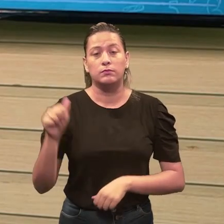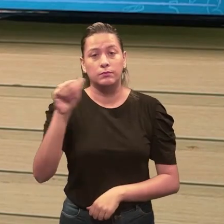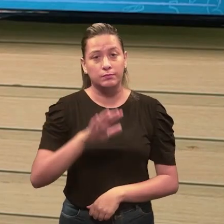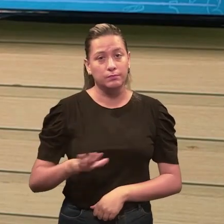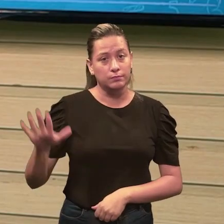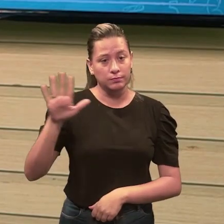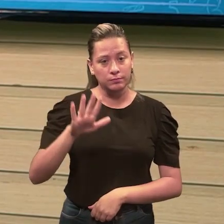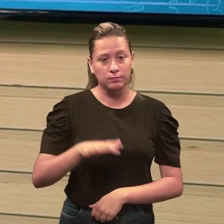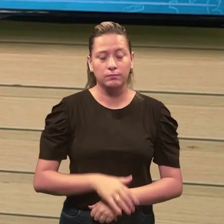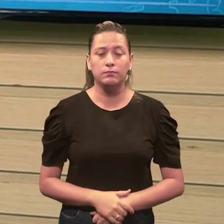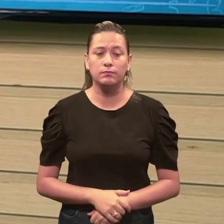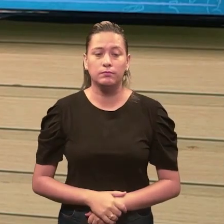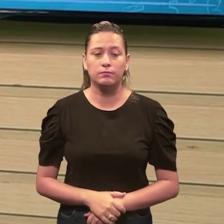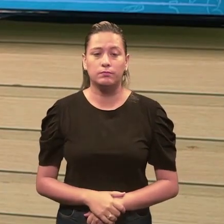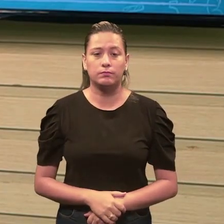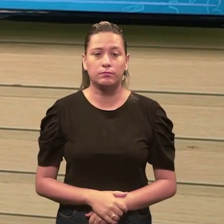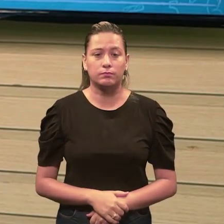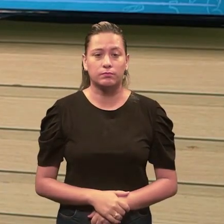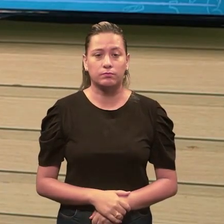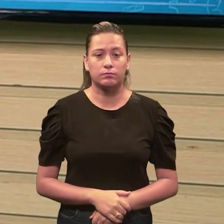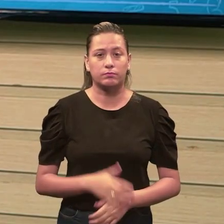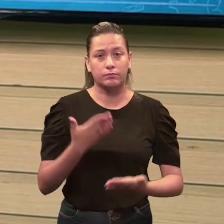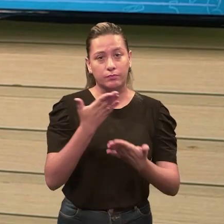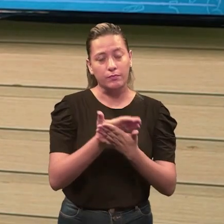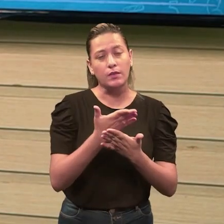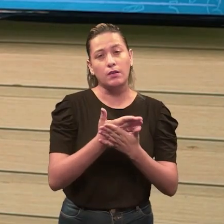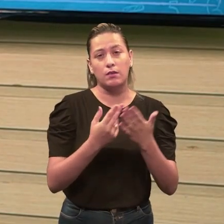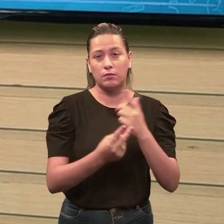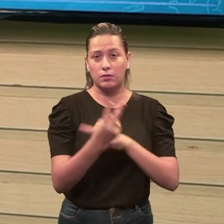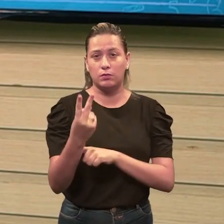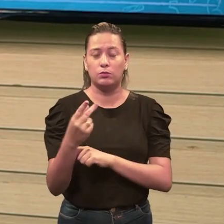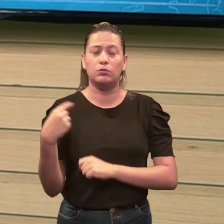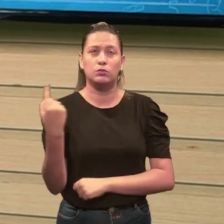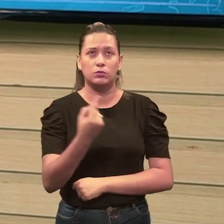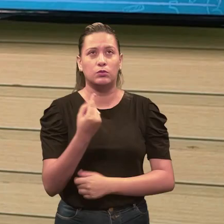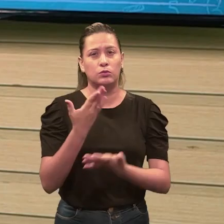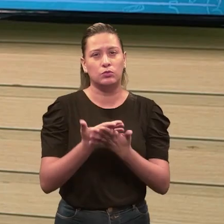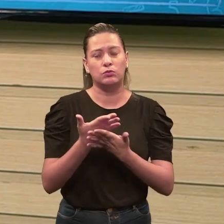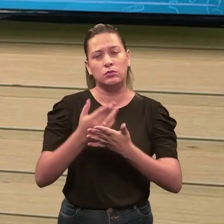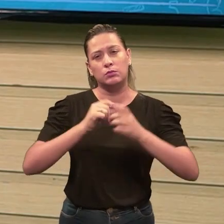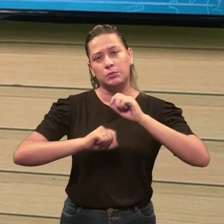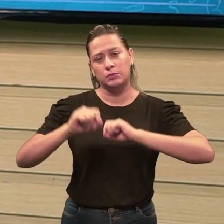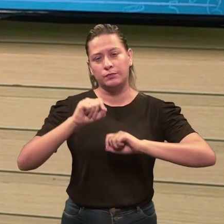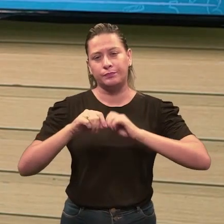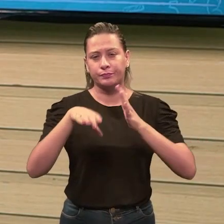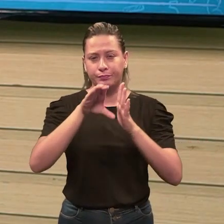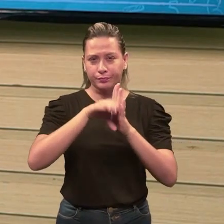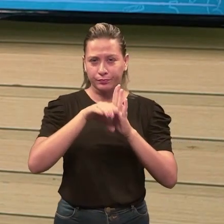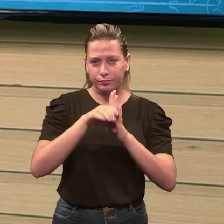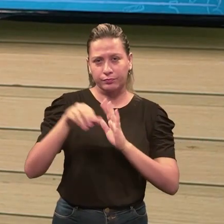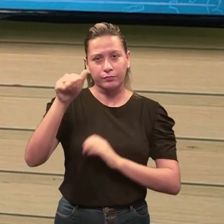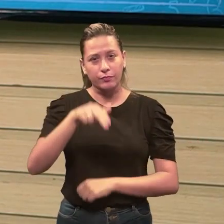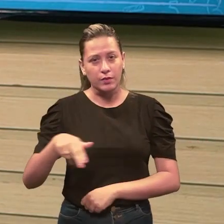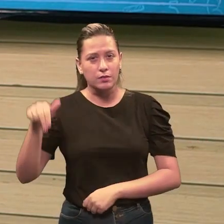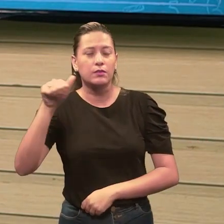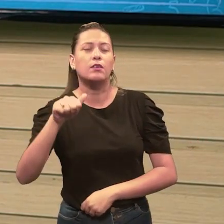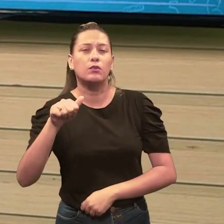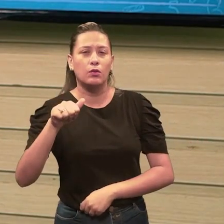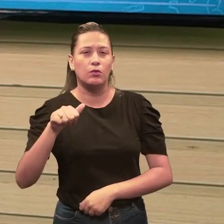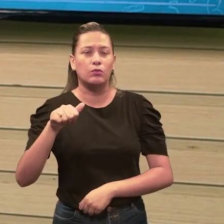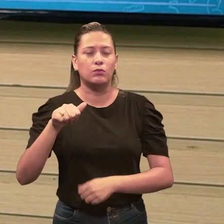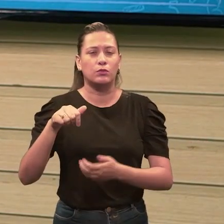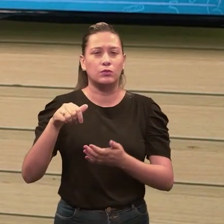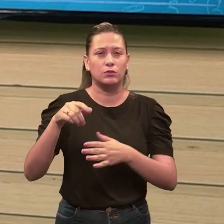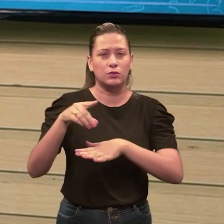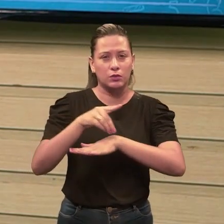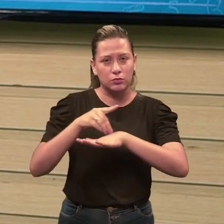geral. Na nossa segunda aula nós vimos um pouquinho sobre os conceitos de analógica, de digital, sobre o